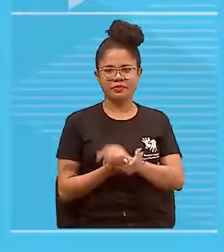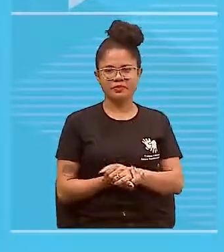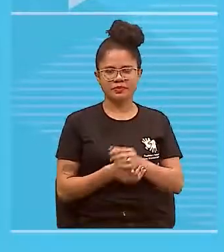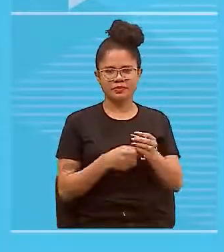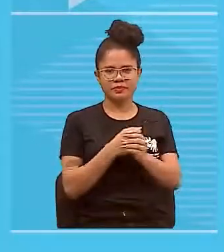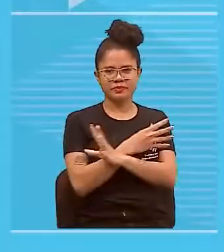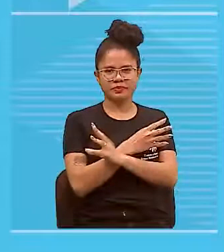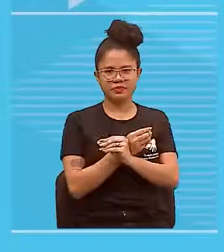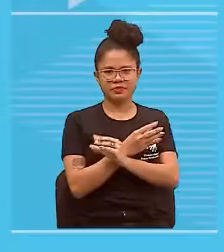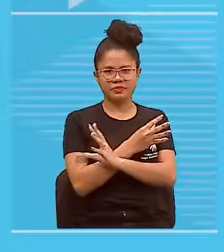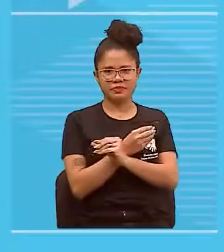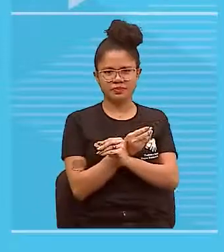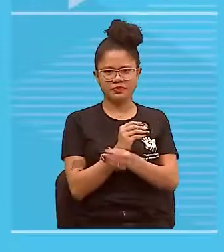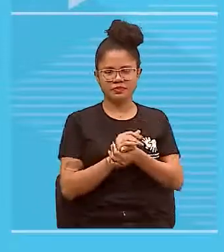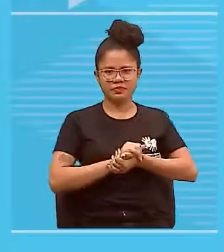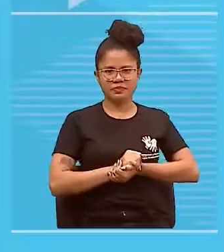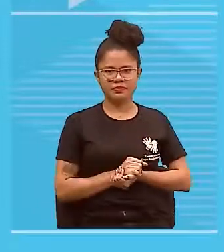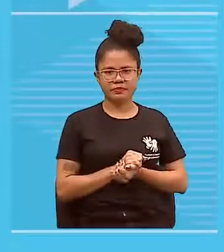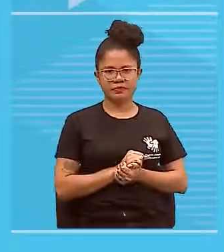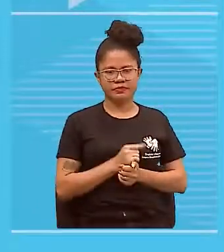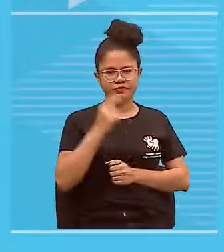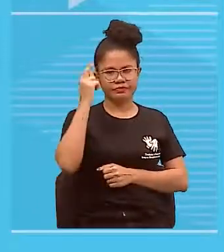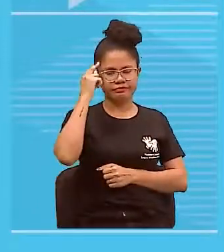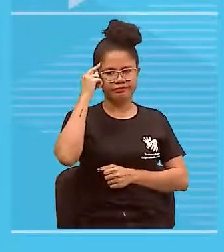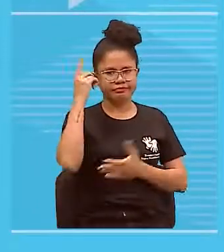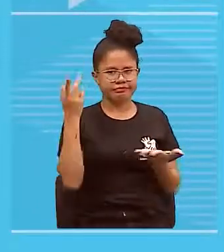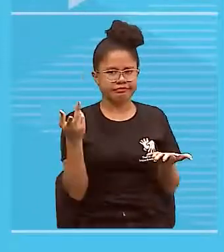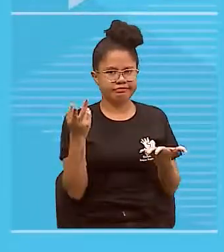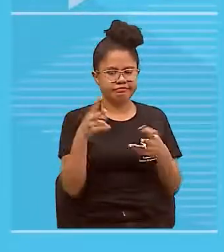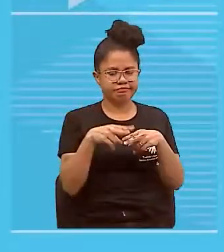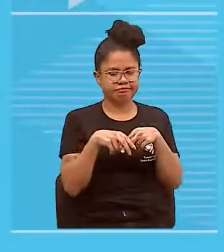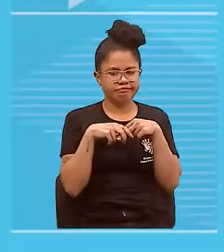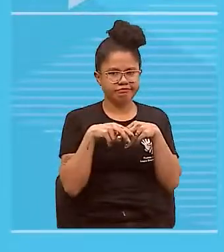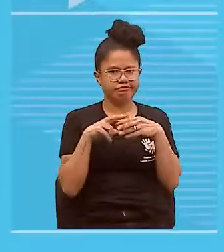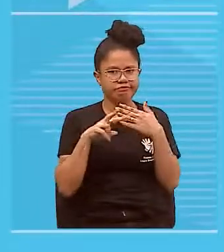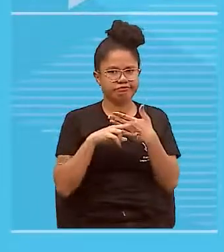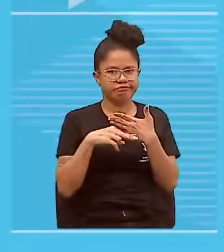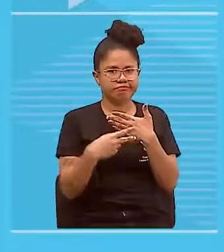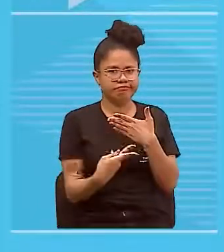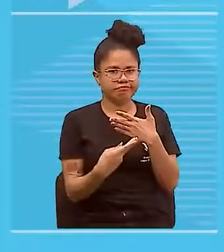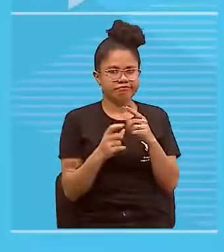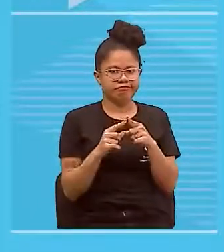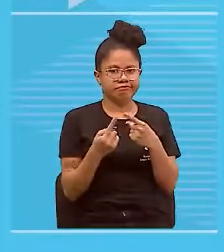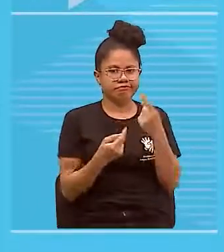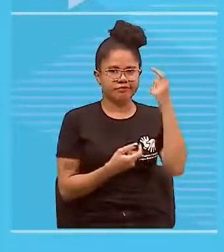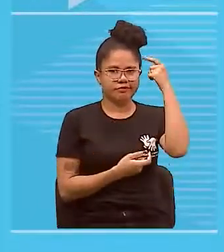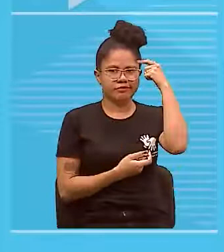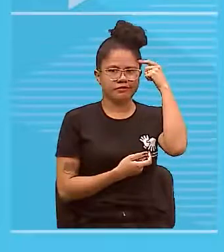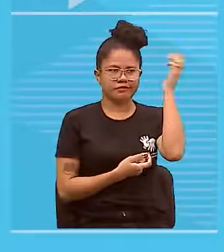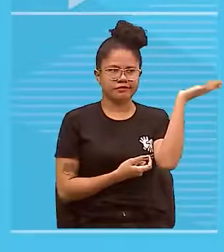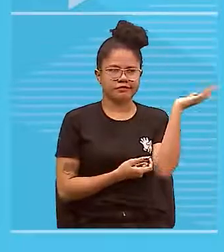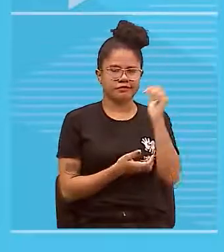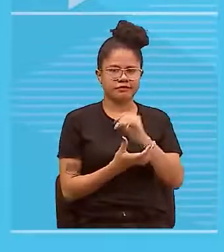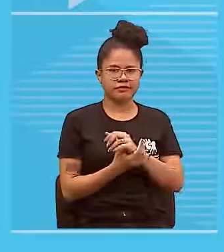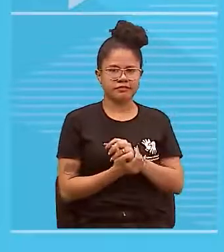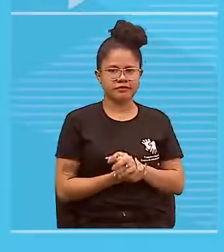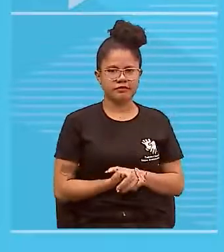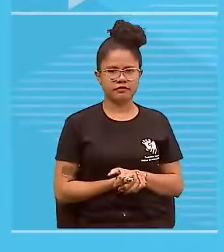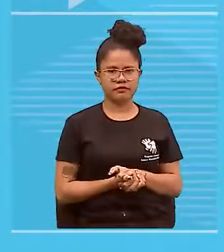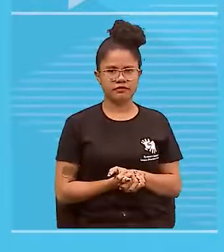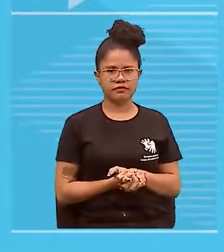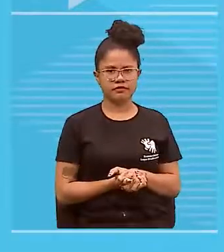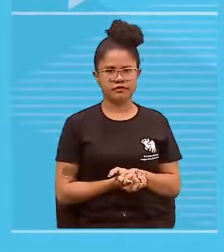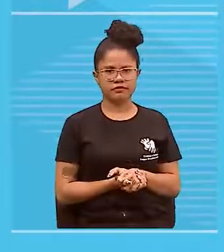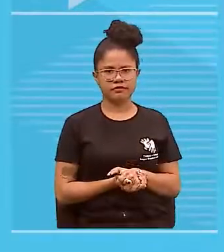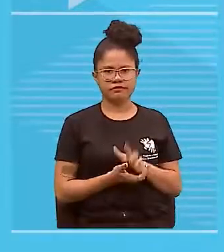que desce a ideia de causa ou de concessão mas a ideia de conclusão Olha eu tenho isso aí tudo